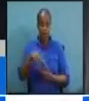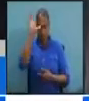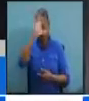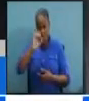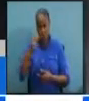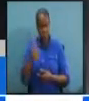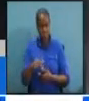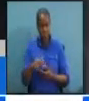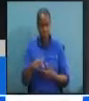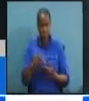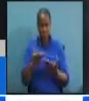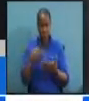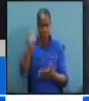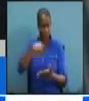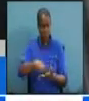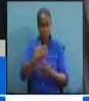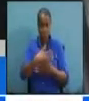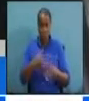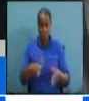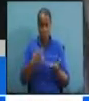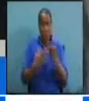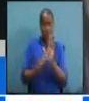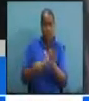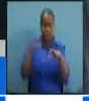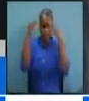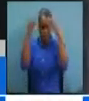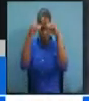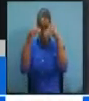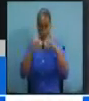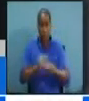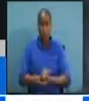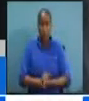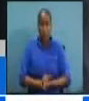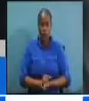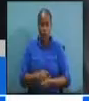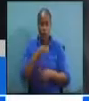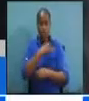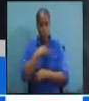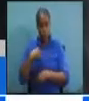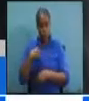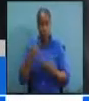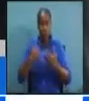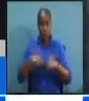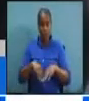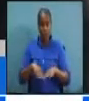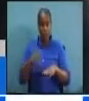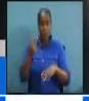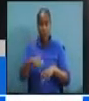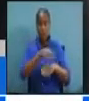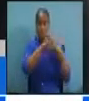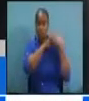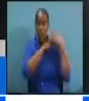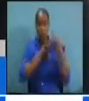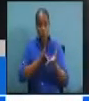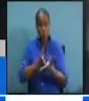não obstante, desengaja e financia setores como educação, saúde, mas no fundo tem a